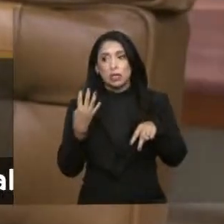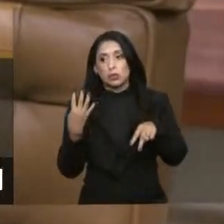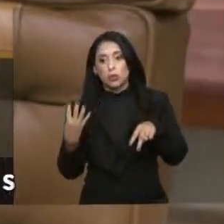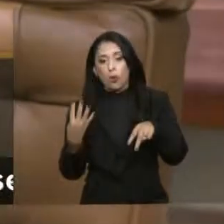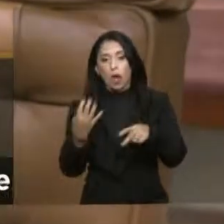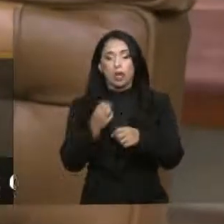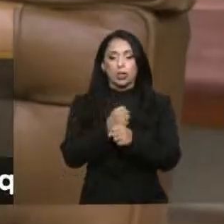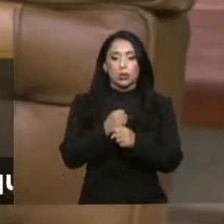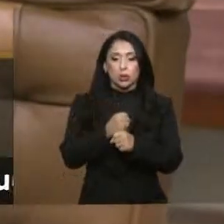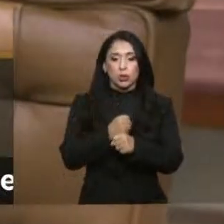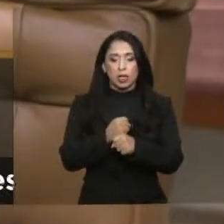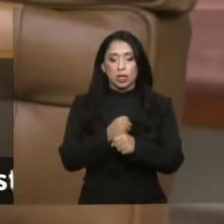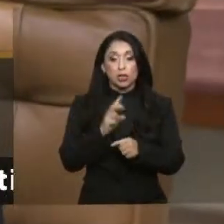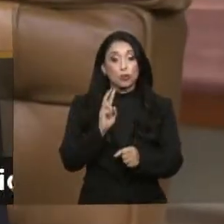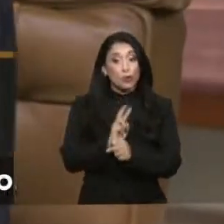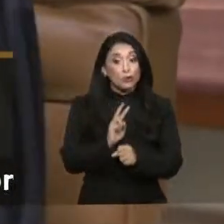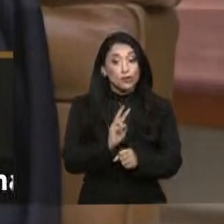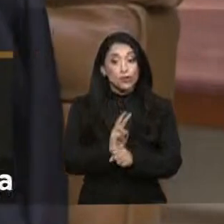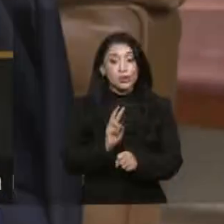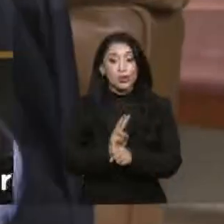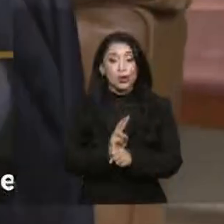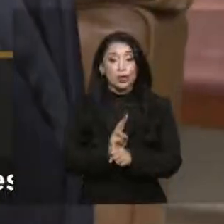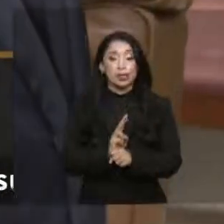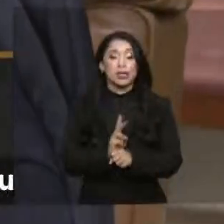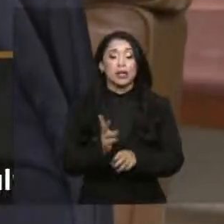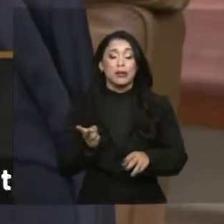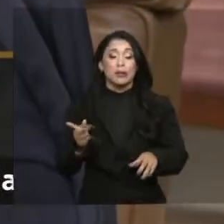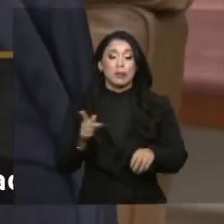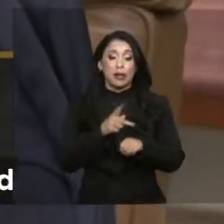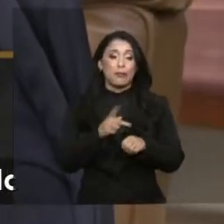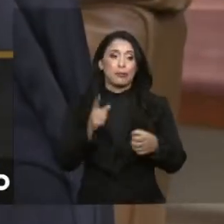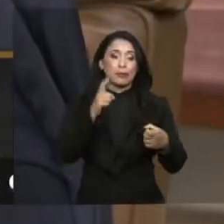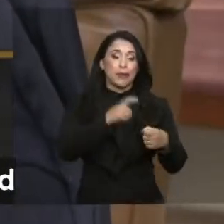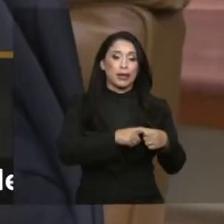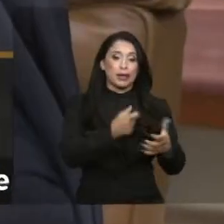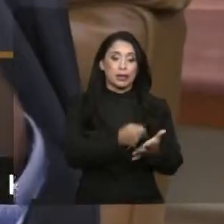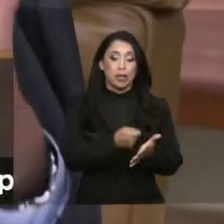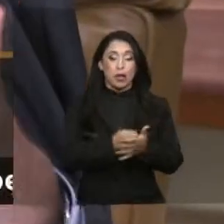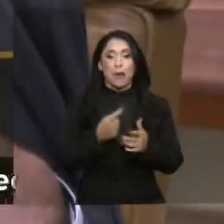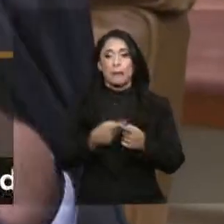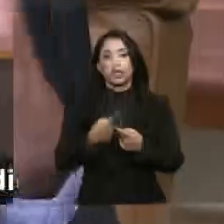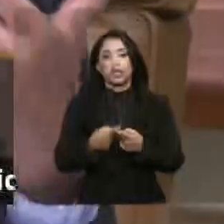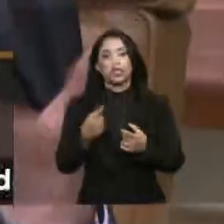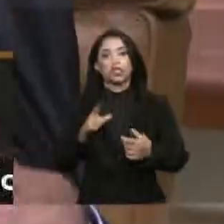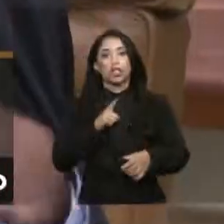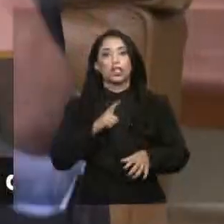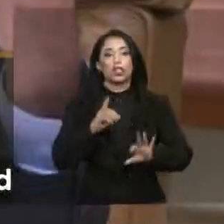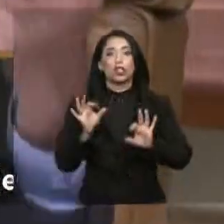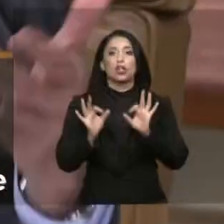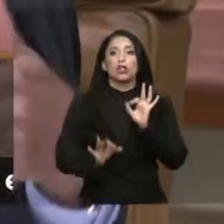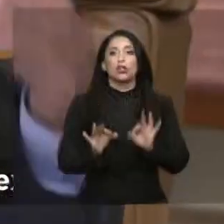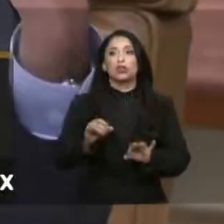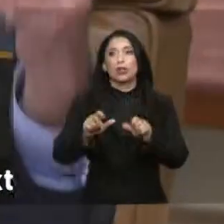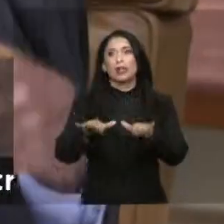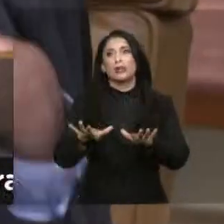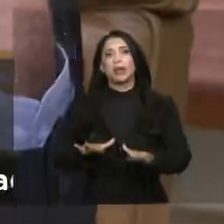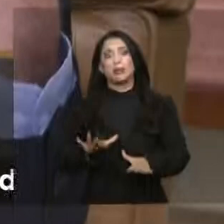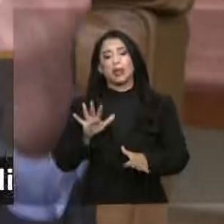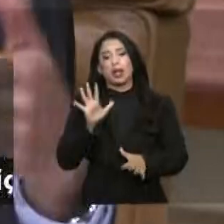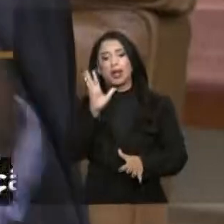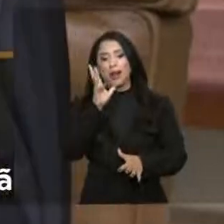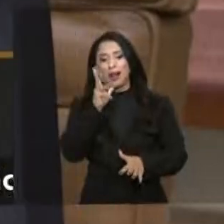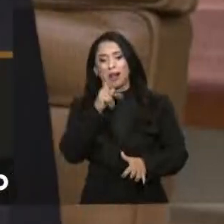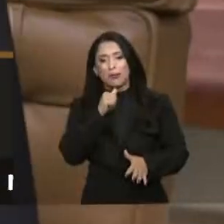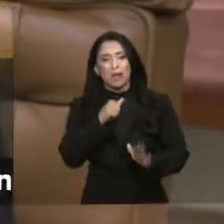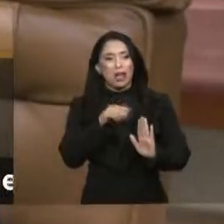3 anos, 4 anos, prisão provisória para extradição, porque tínhamos que julgar no plenário e não conseguimos, aí todo o problema do bloqueio